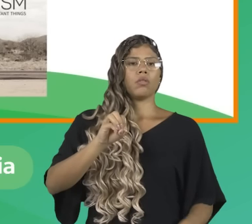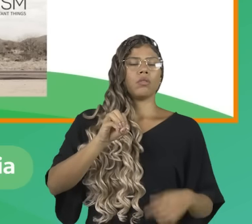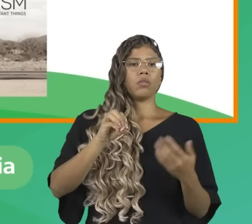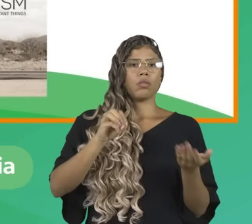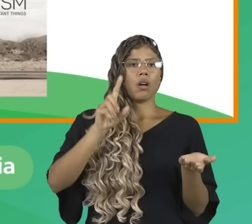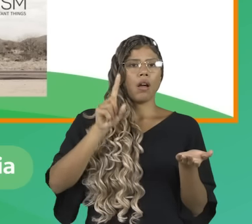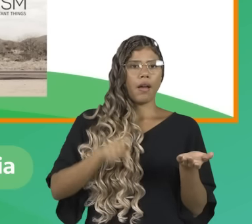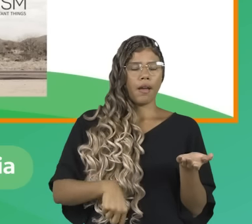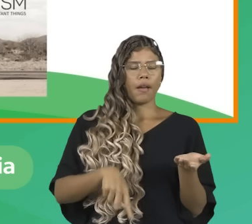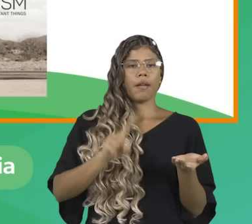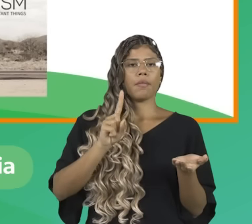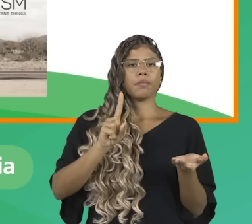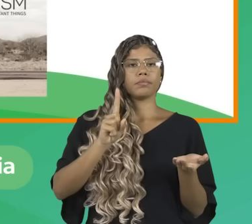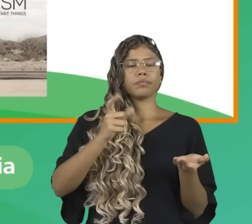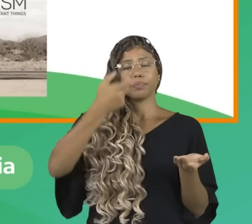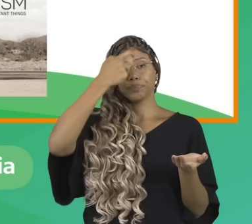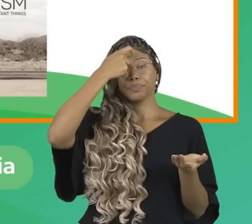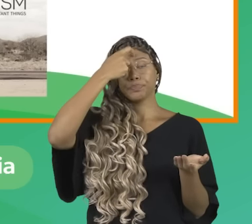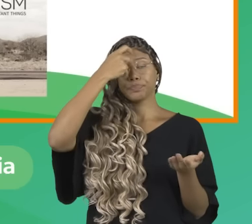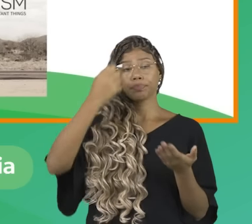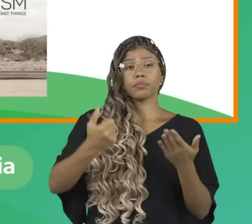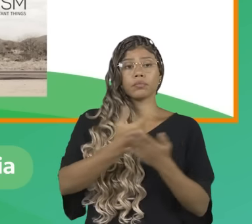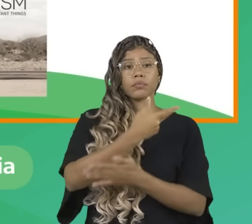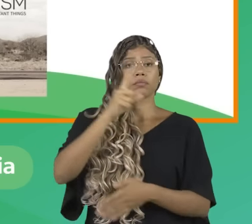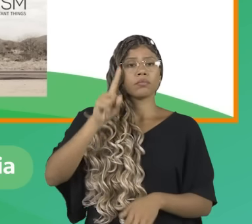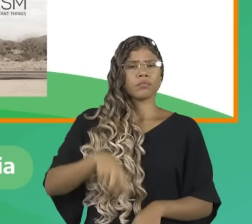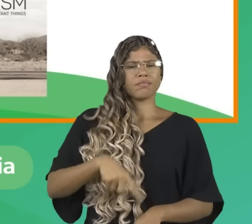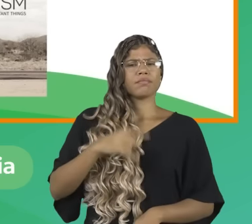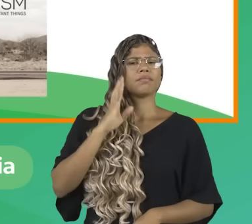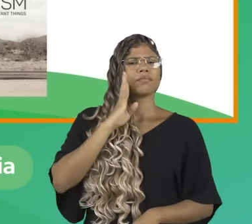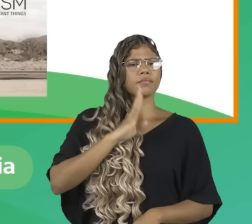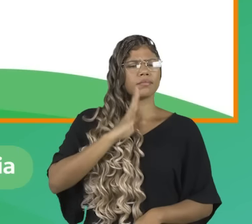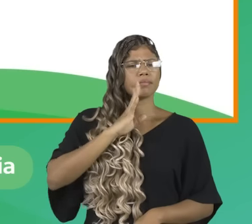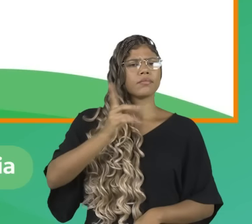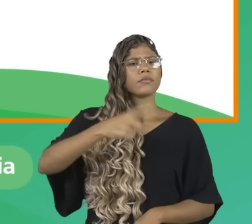documentário muito interessante que faz você realmente repensar no que você está